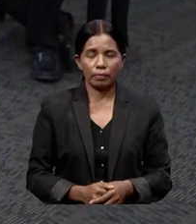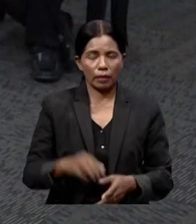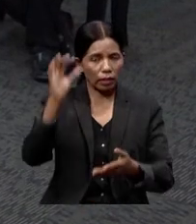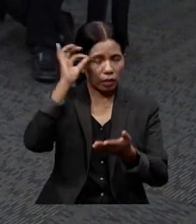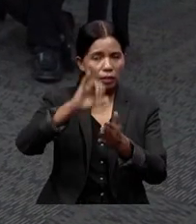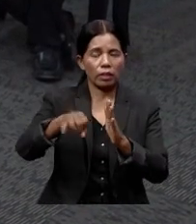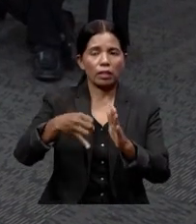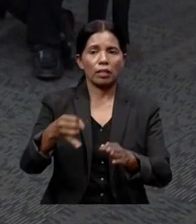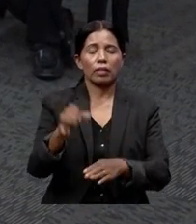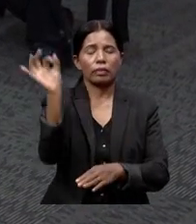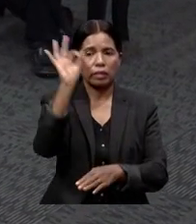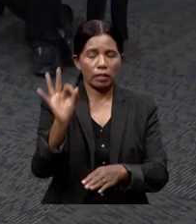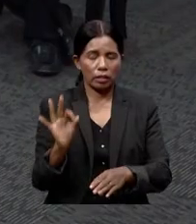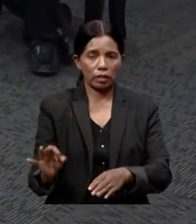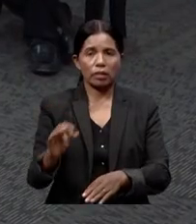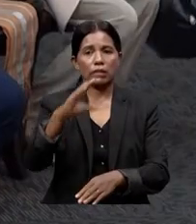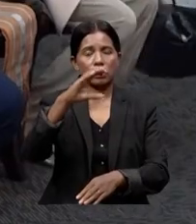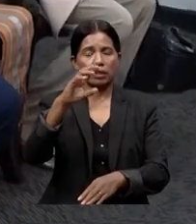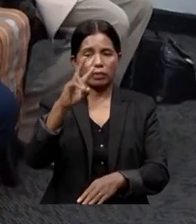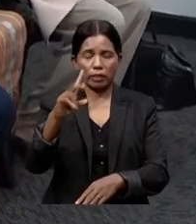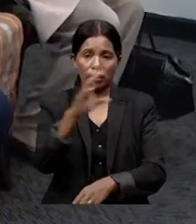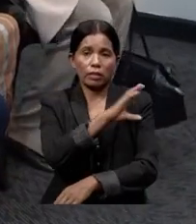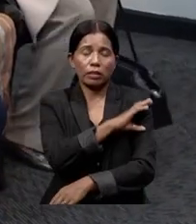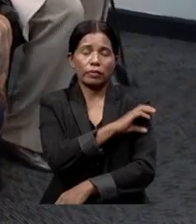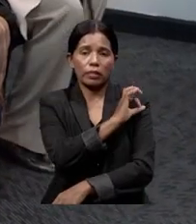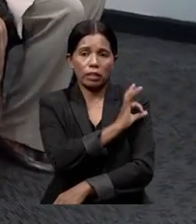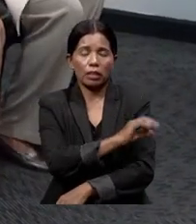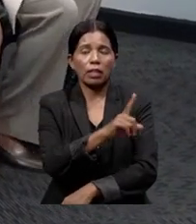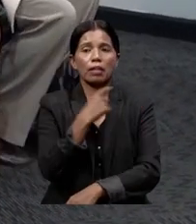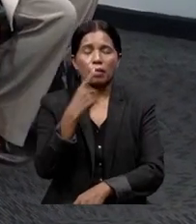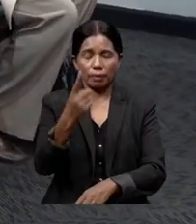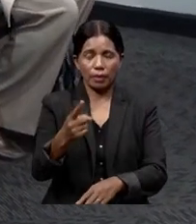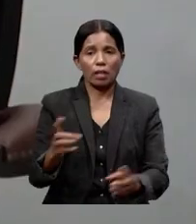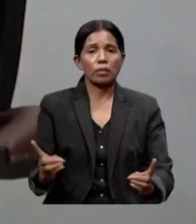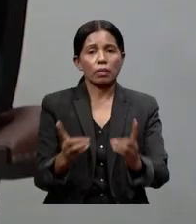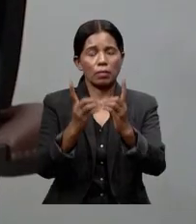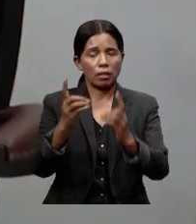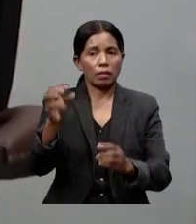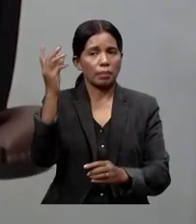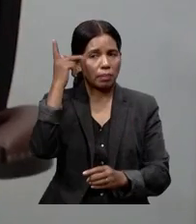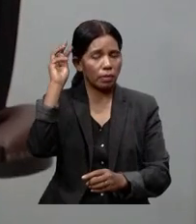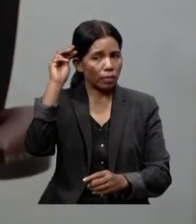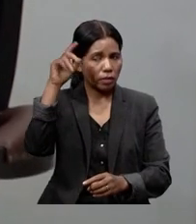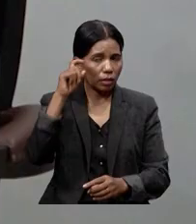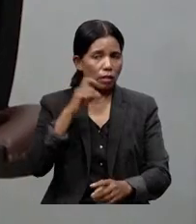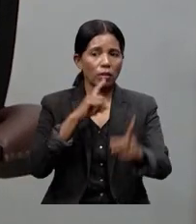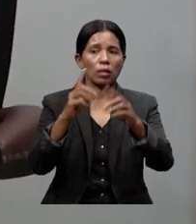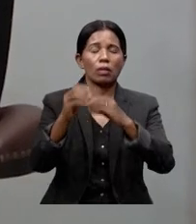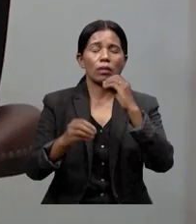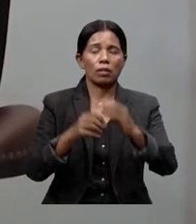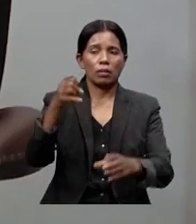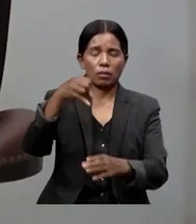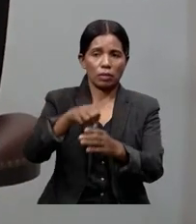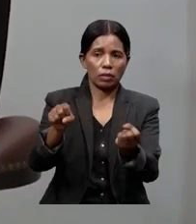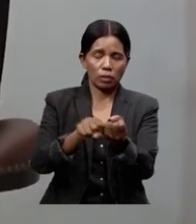Sekretáriu-Geral Federasaun Internasional Cruz Vermelha no crescente vermelho sestane, hasoru malu o Primeiro-Ministro Jerál sena nguzman, hodi kule kona-bá envolve no